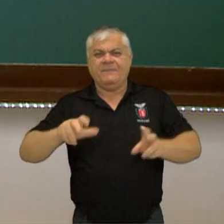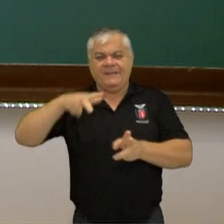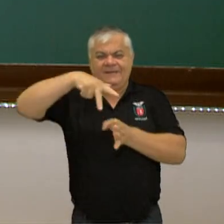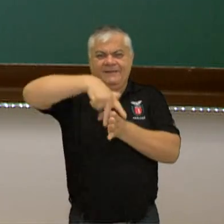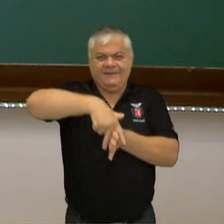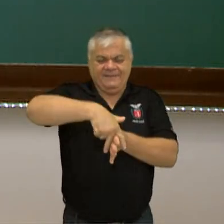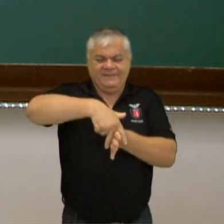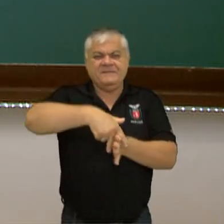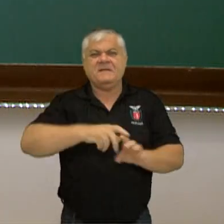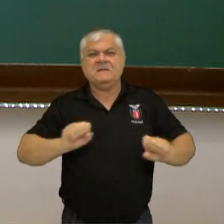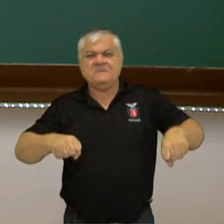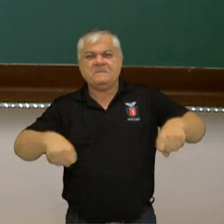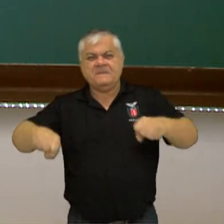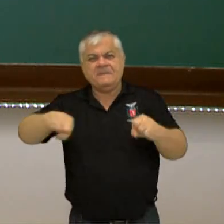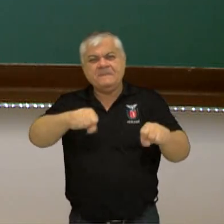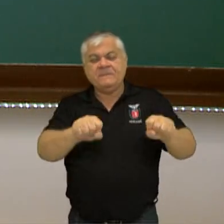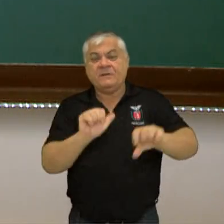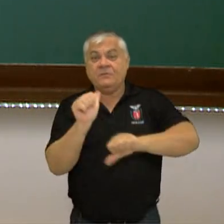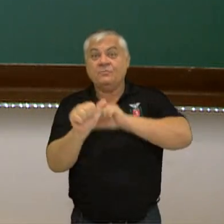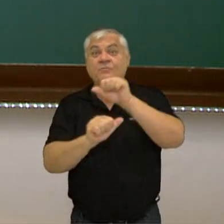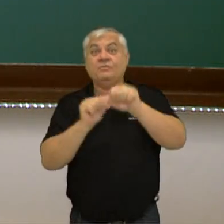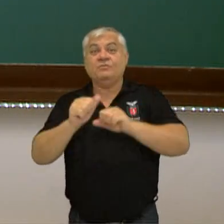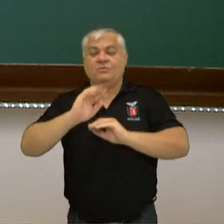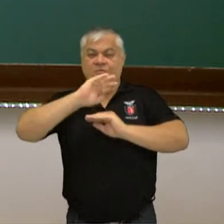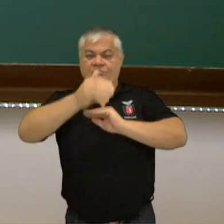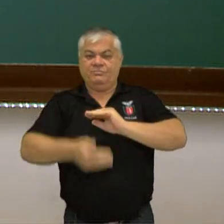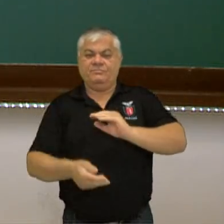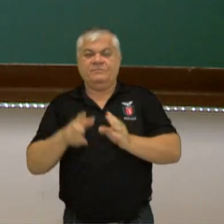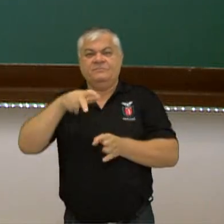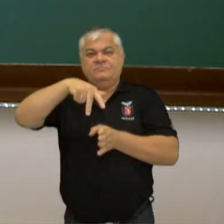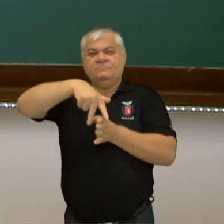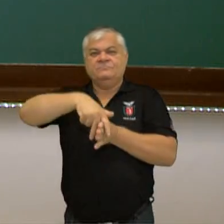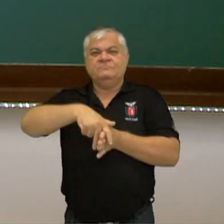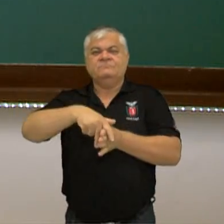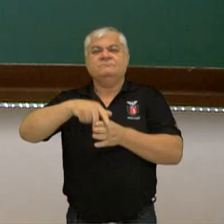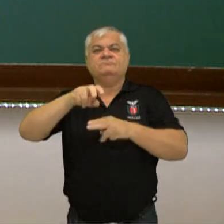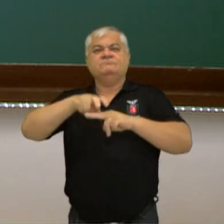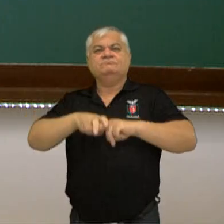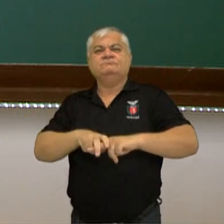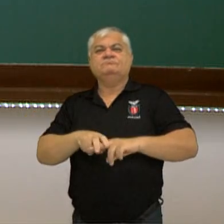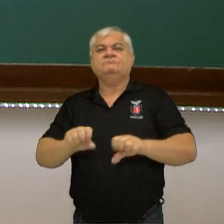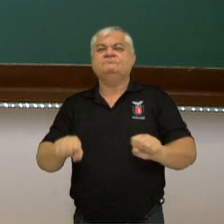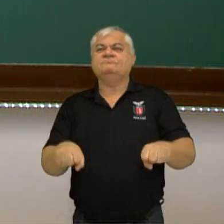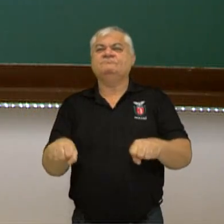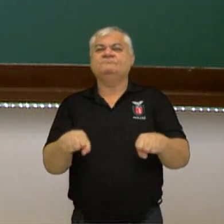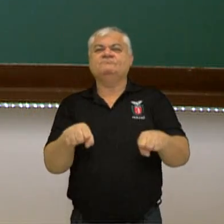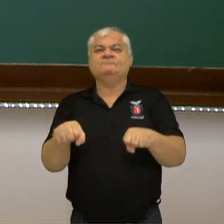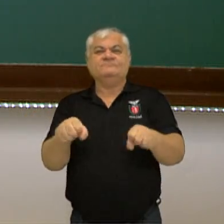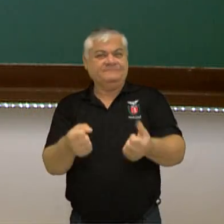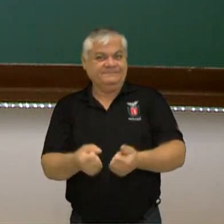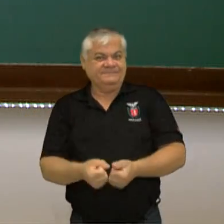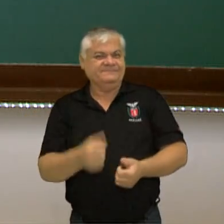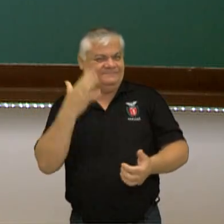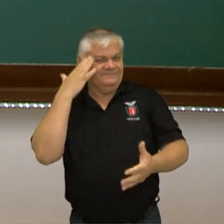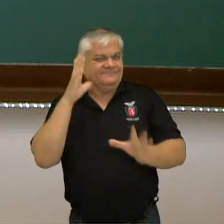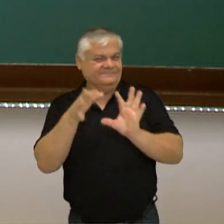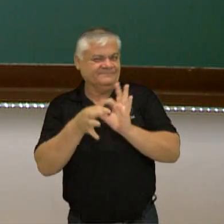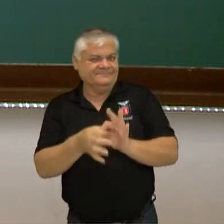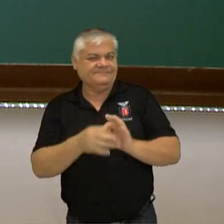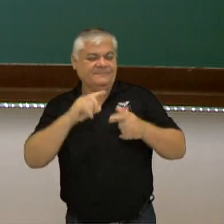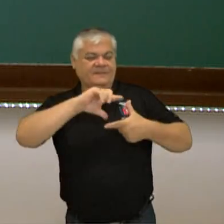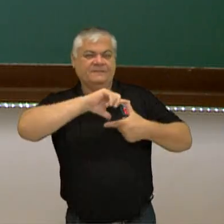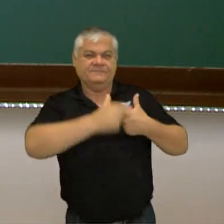forma, né? O jeito de fazer aquilo. Grosseiramente te explicando para você ter uma contextualização.